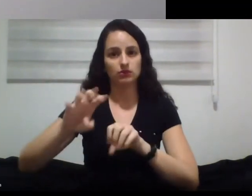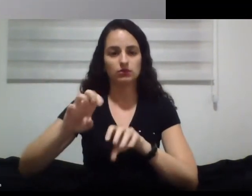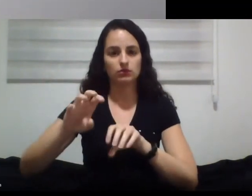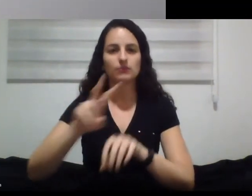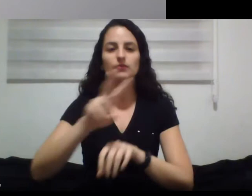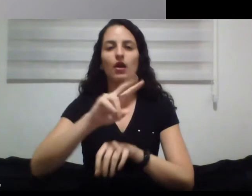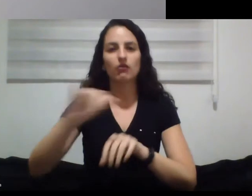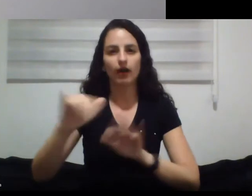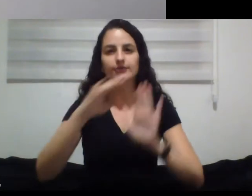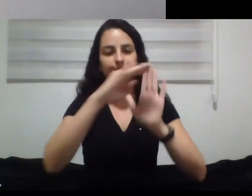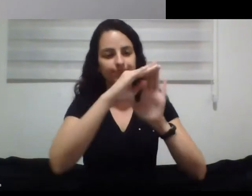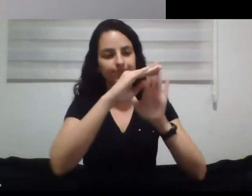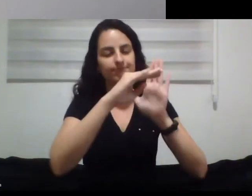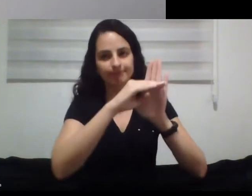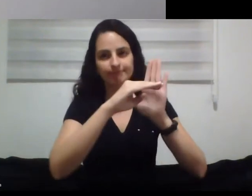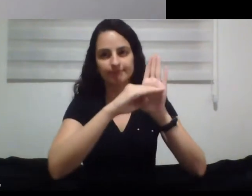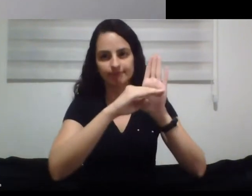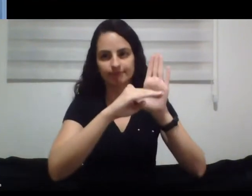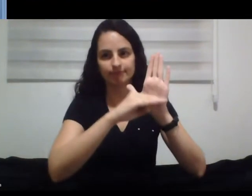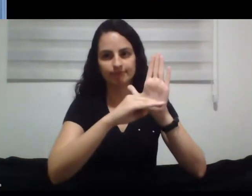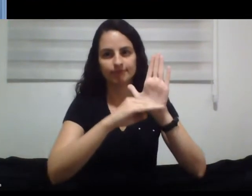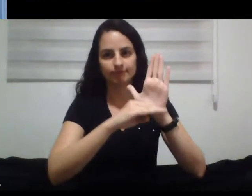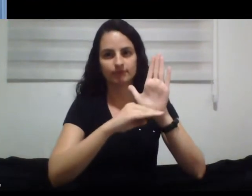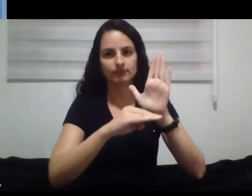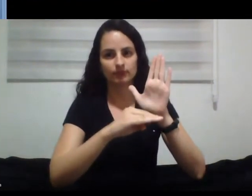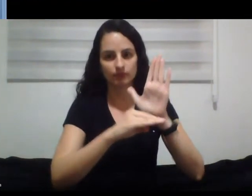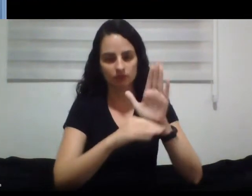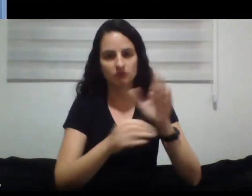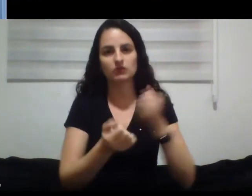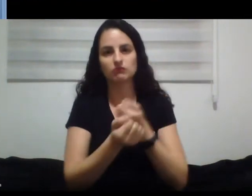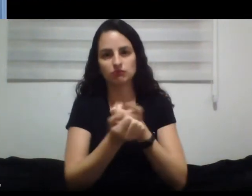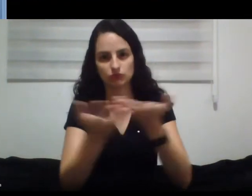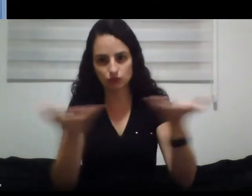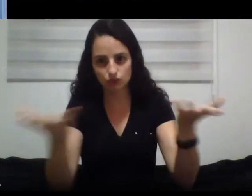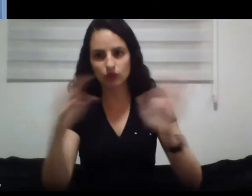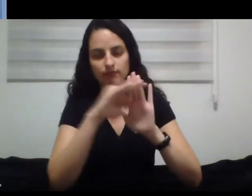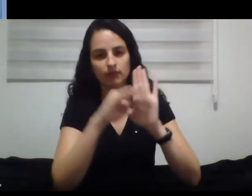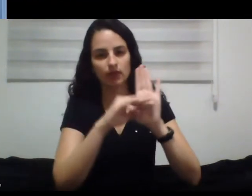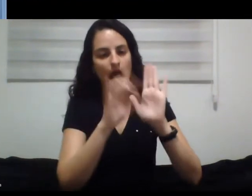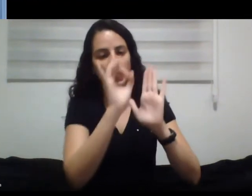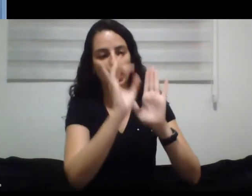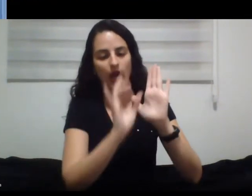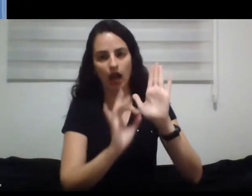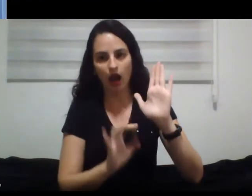Ó, esse aqui é o modelo, né, do plano de ensino que vai lá para você, que vai...